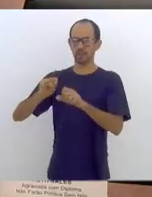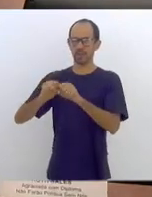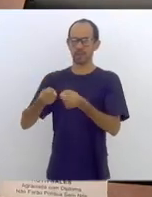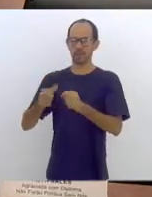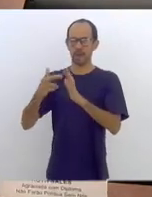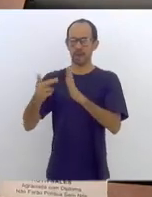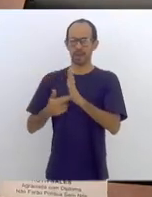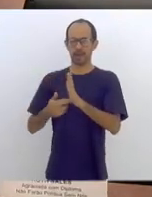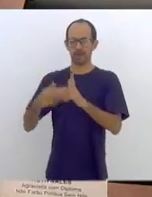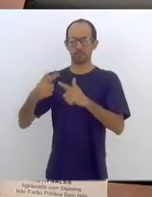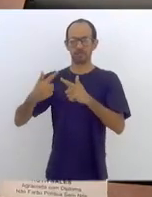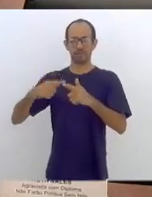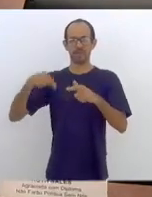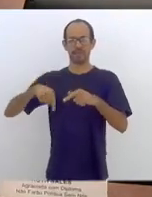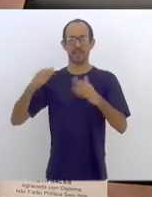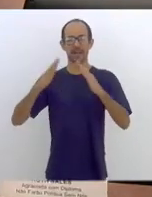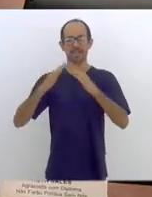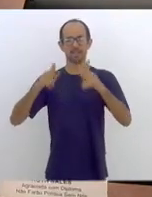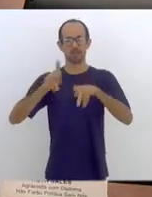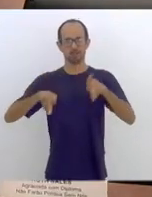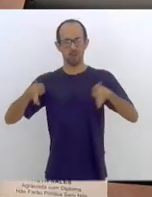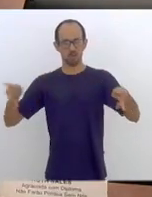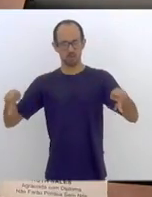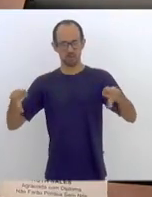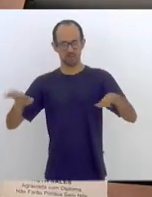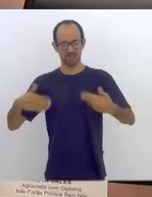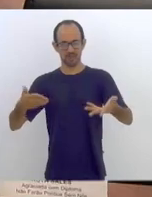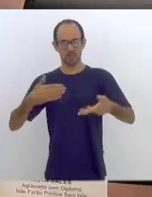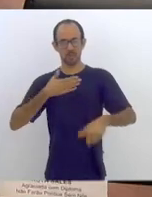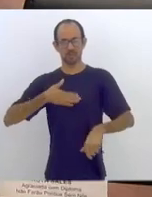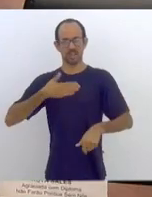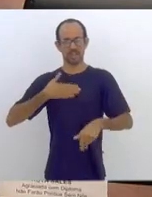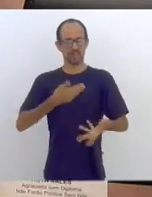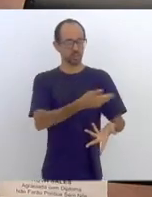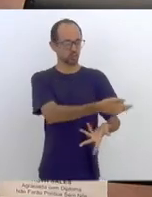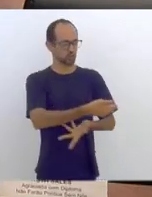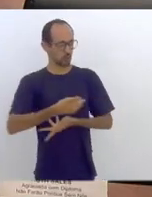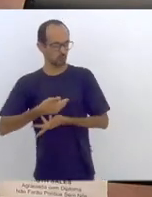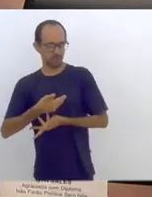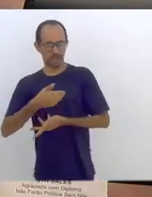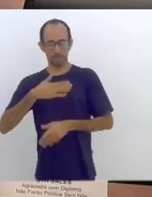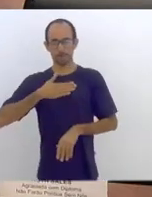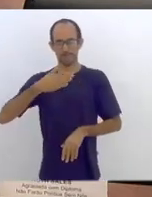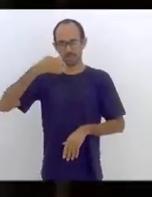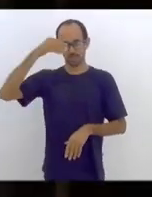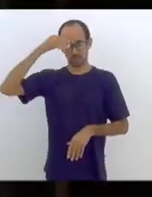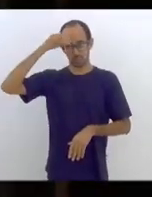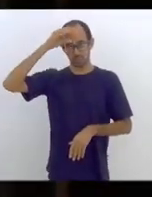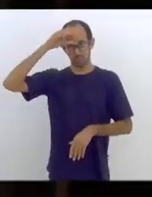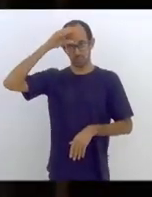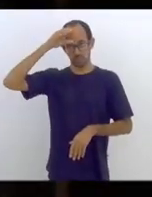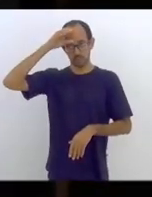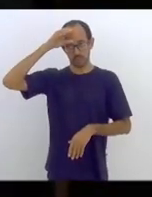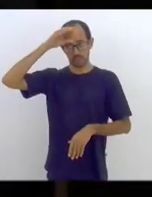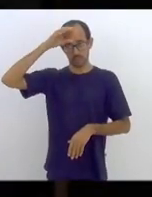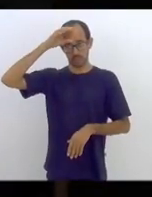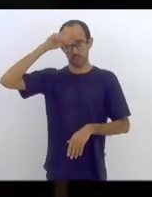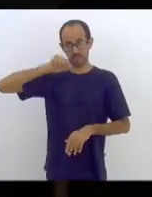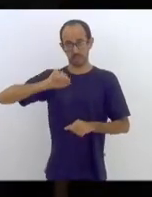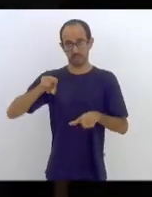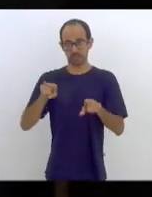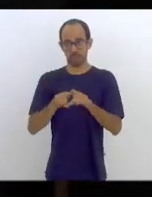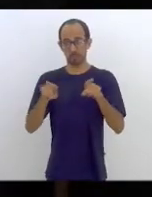do povo. Então, eu gostaria de chamar minha tia, que está aqui, por favor,